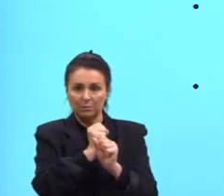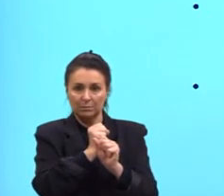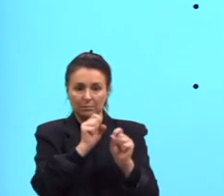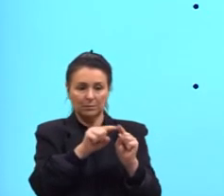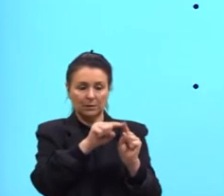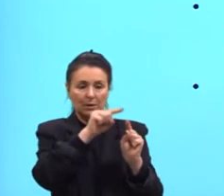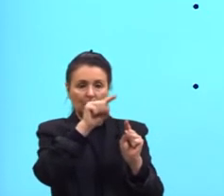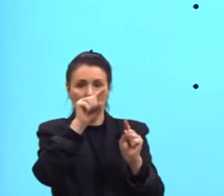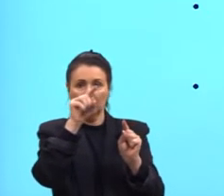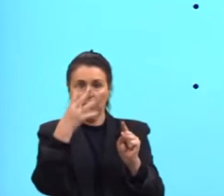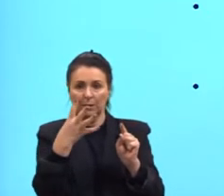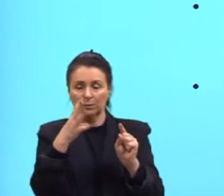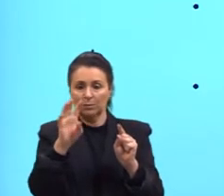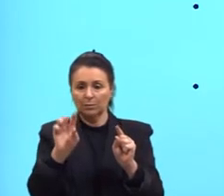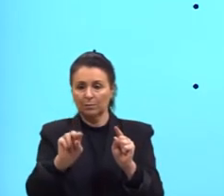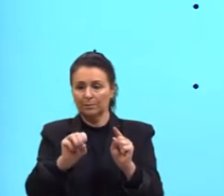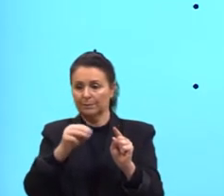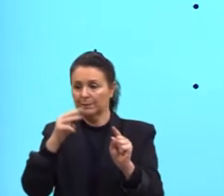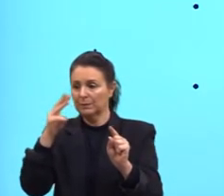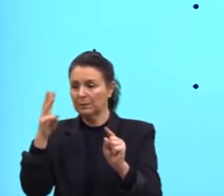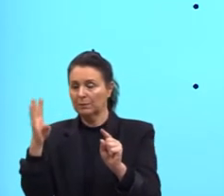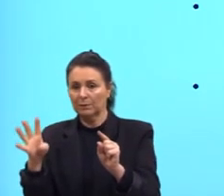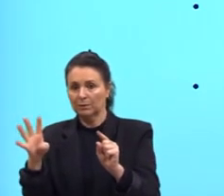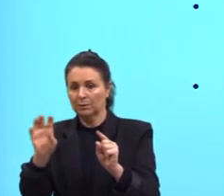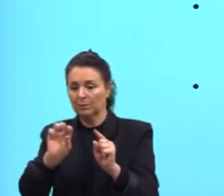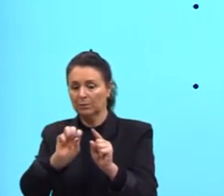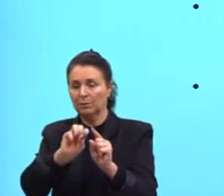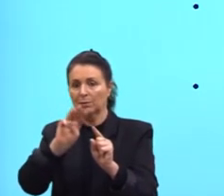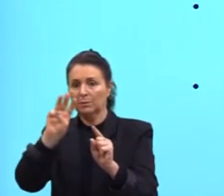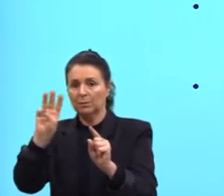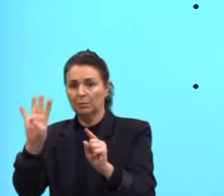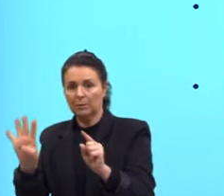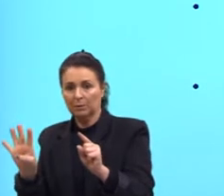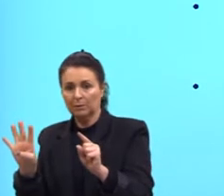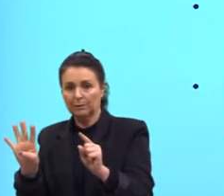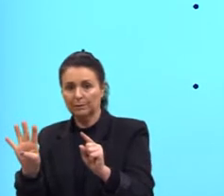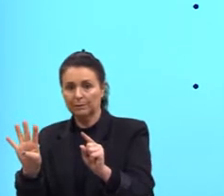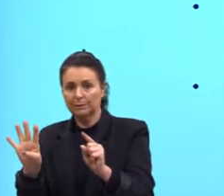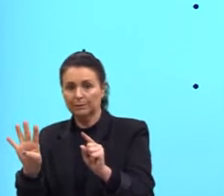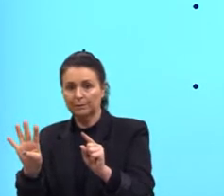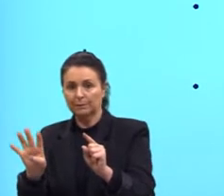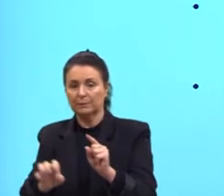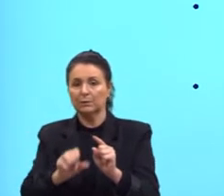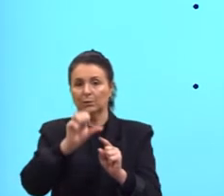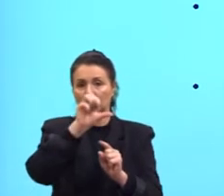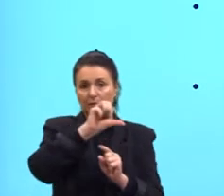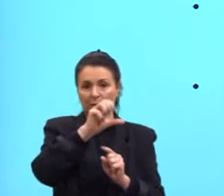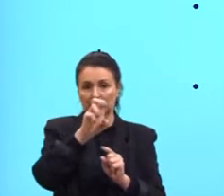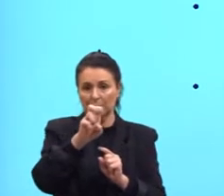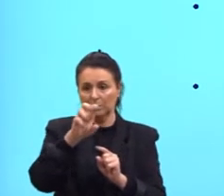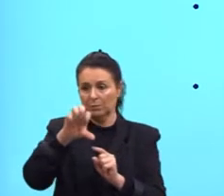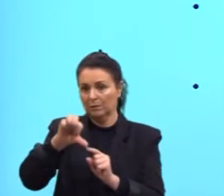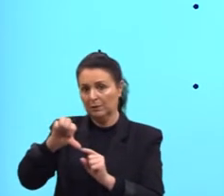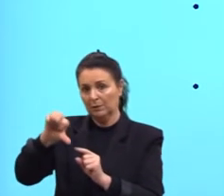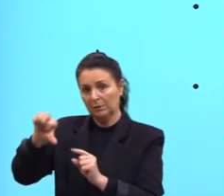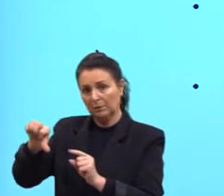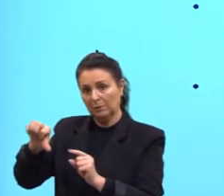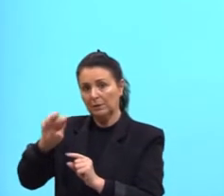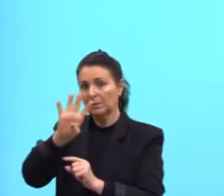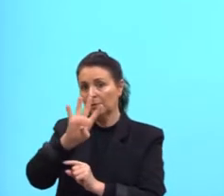então aqui de 95 para 99 nós temos ele quatro anos que foram pulados né